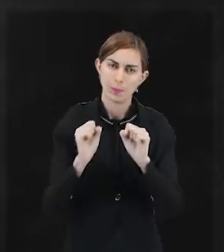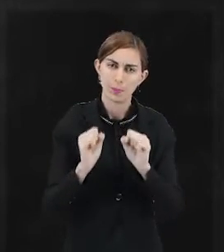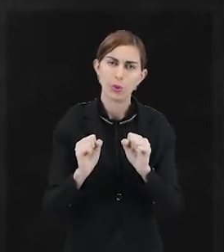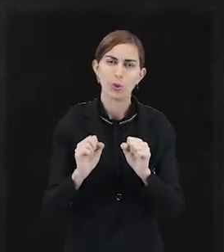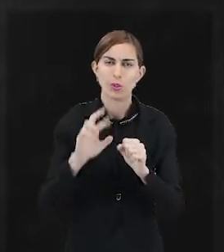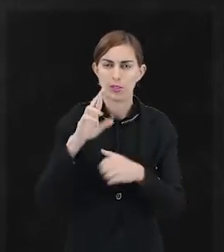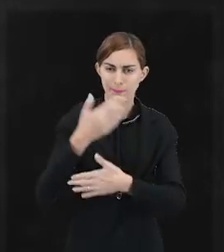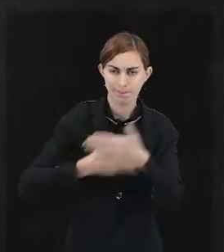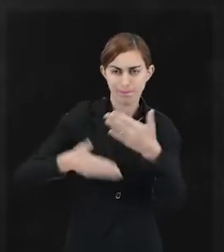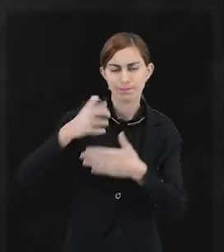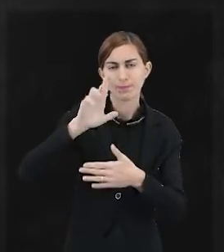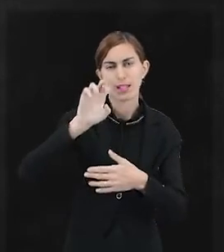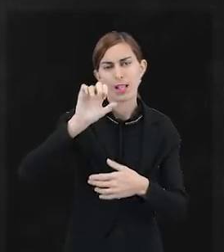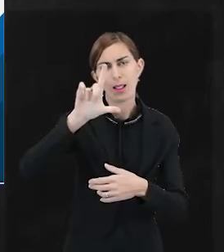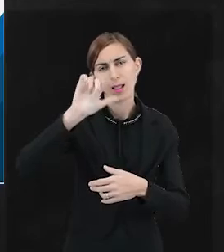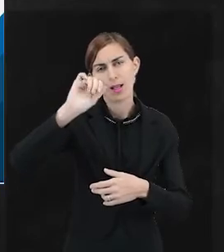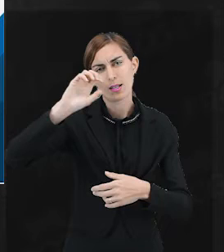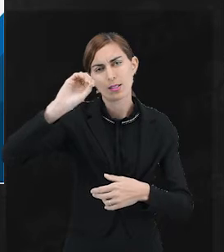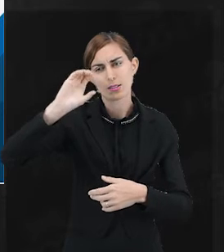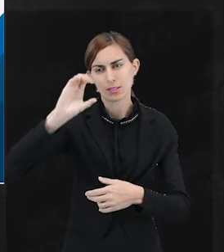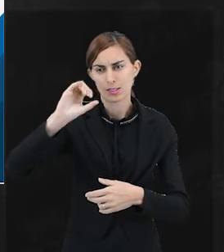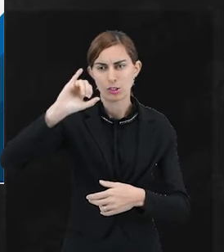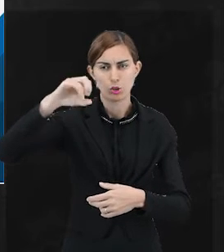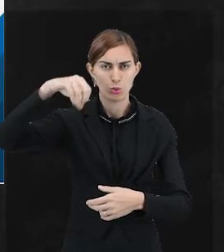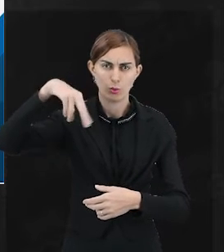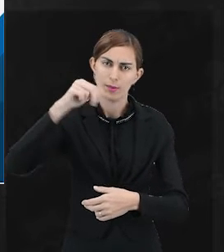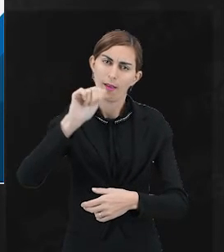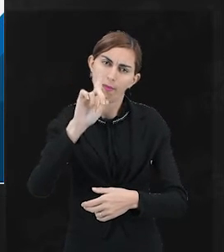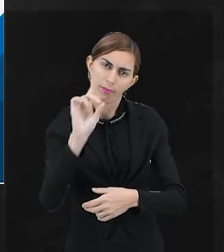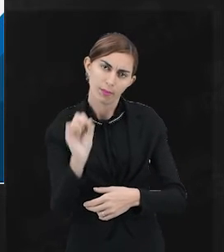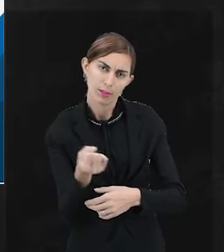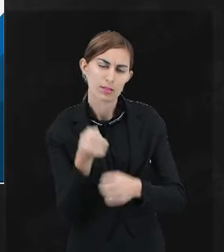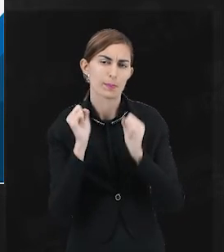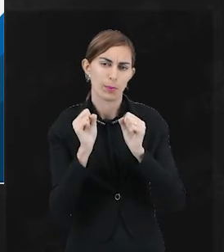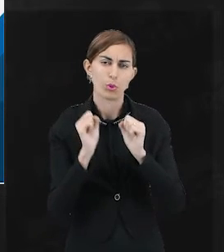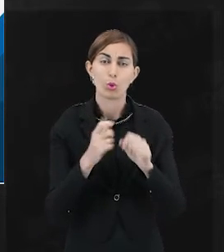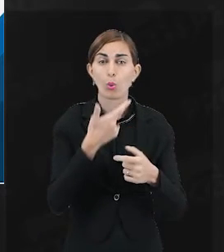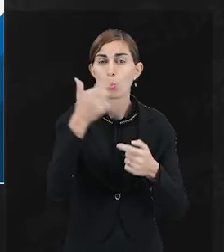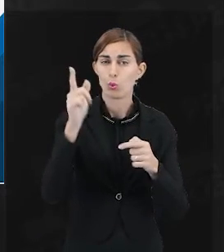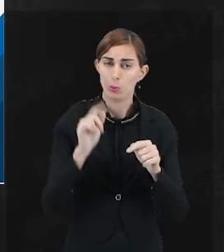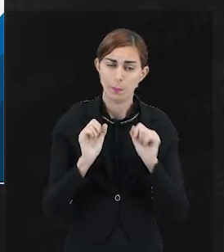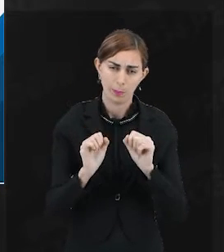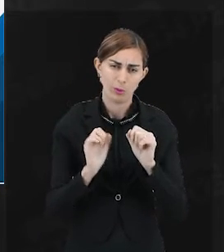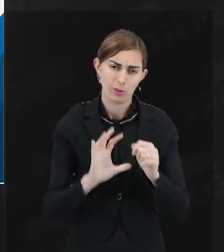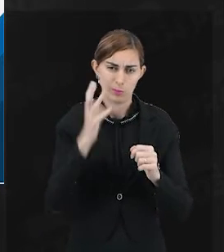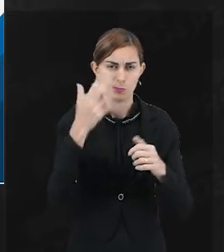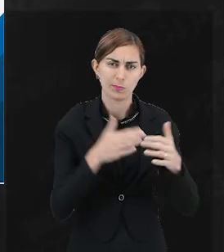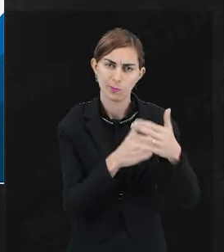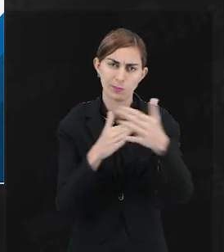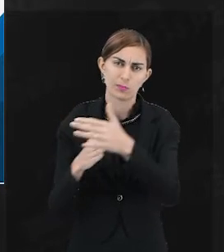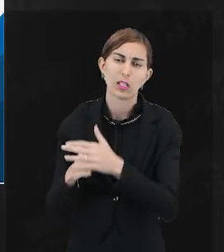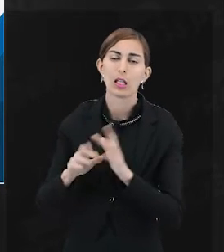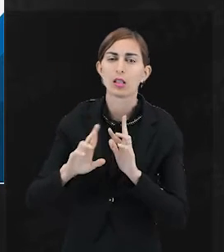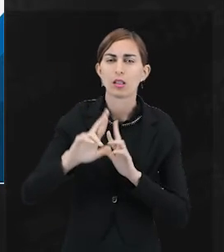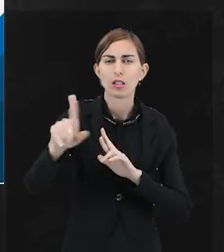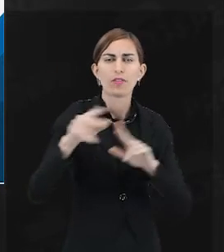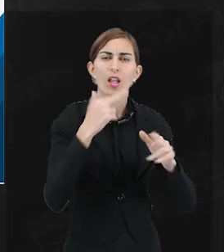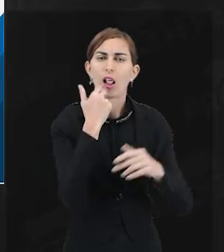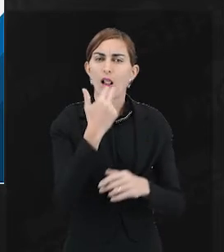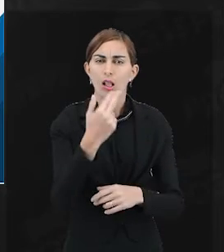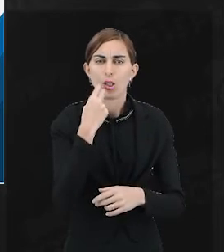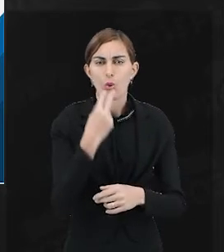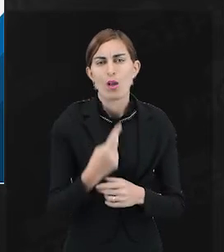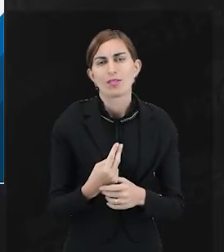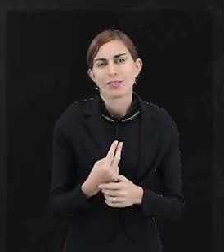podem ser relacionadas. Outro aspecto que pode servir como uma barreira de comunicação são as diferenças de